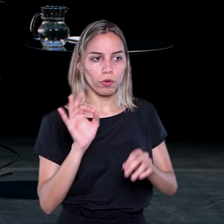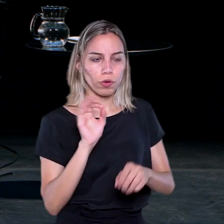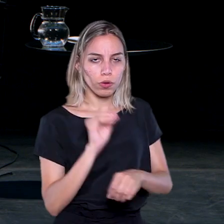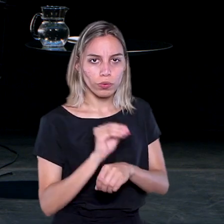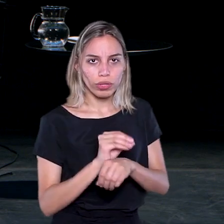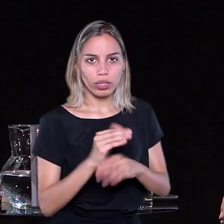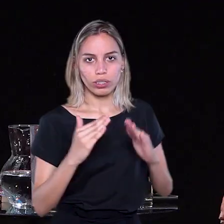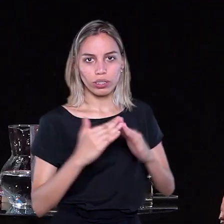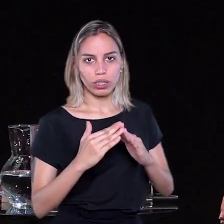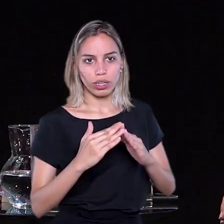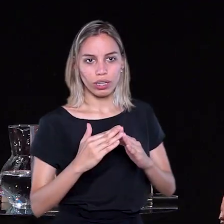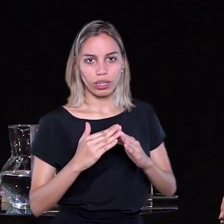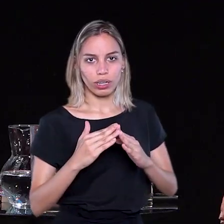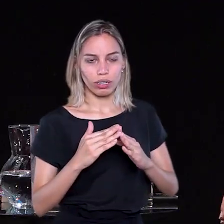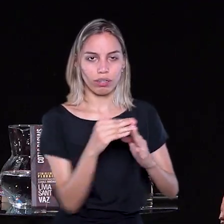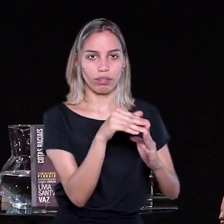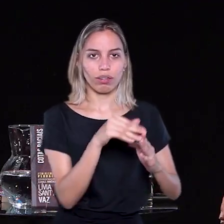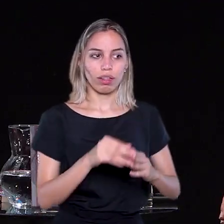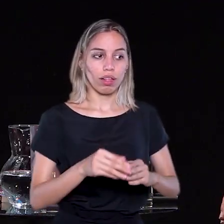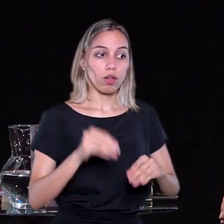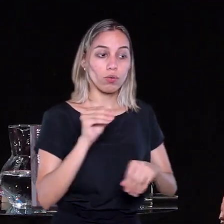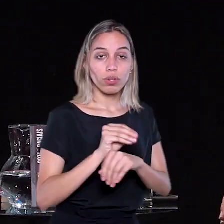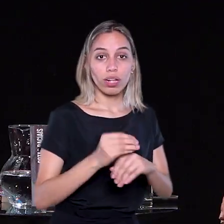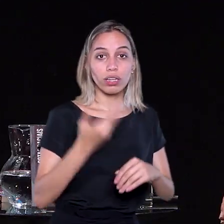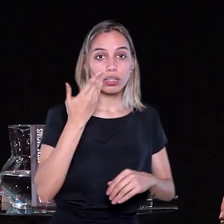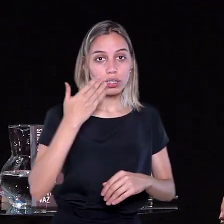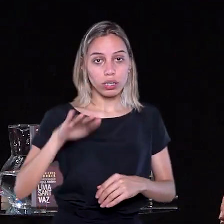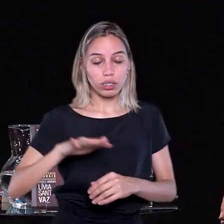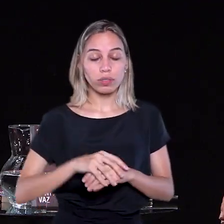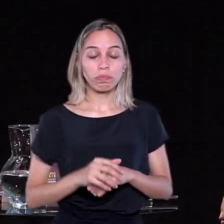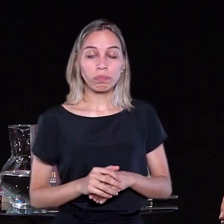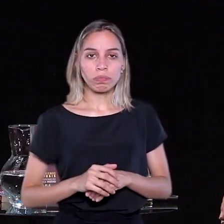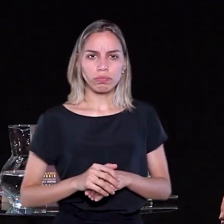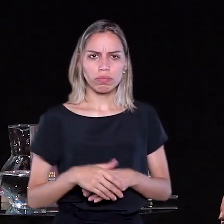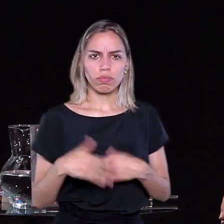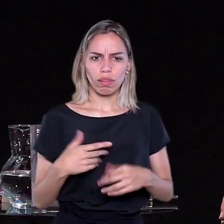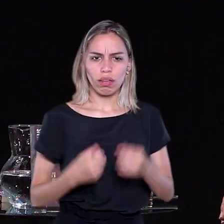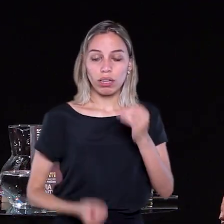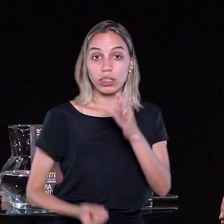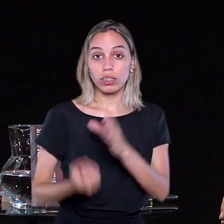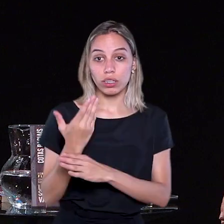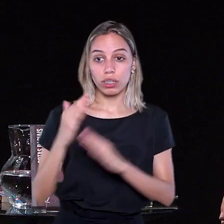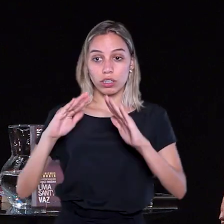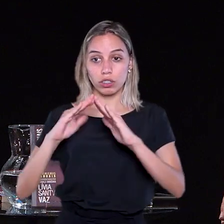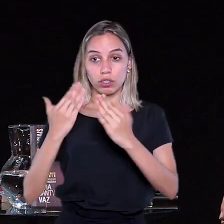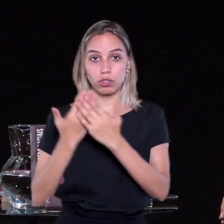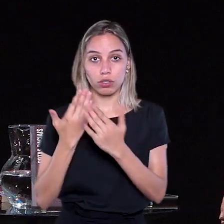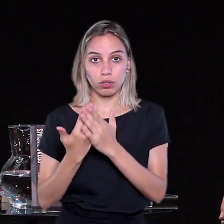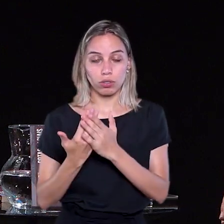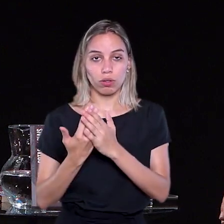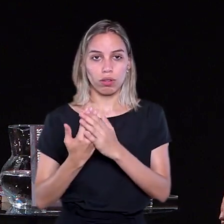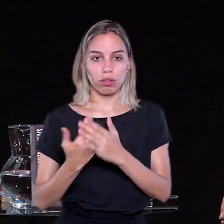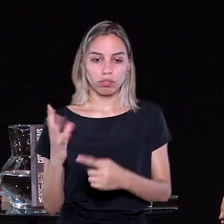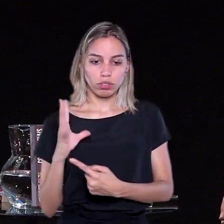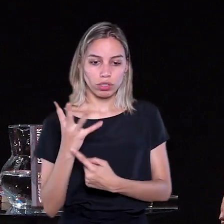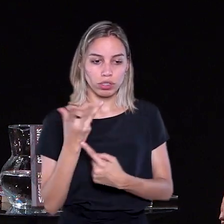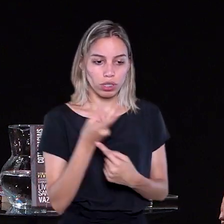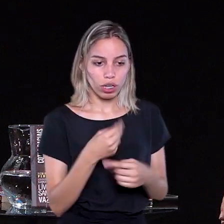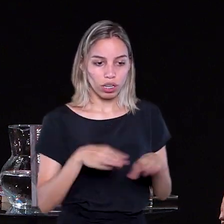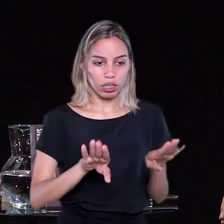abre. Determinadas leis também traziam a possibilidade, criavam colégios específicos de artes, de mecânica,